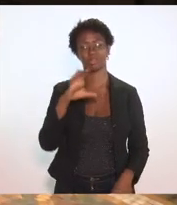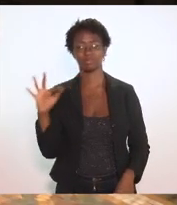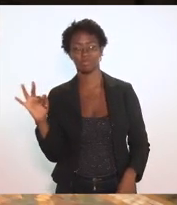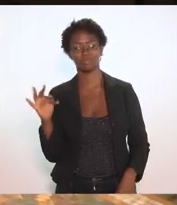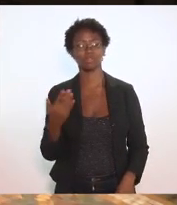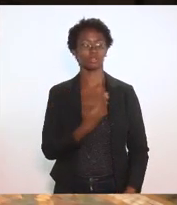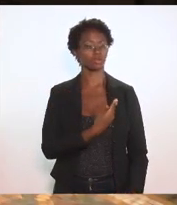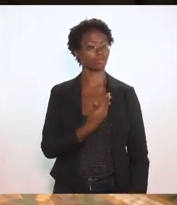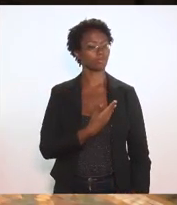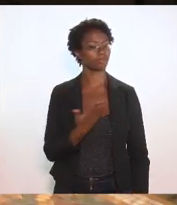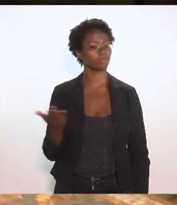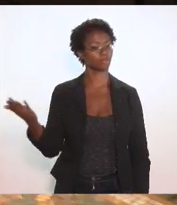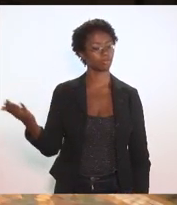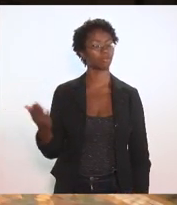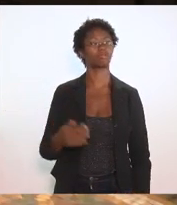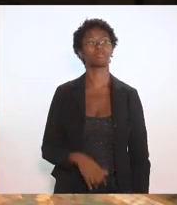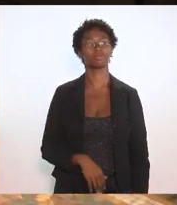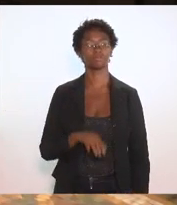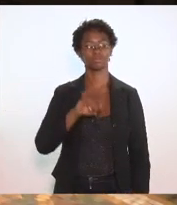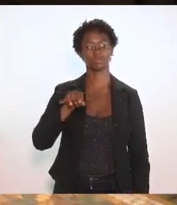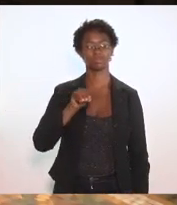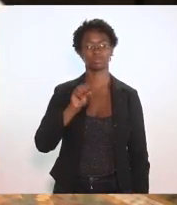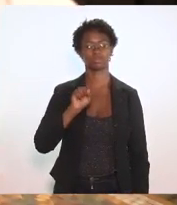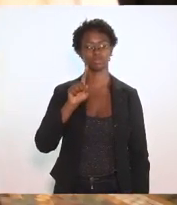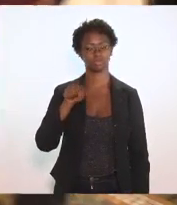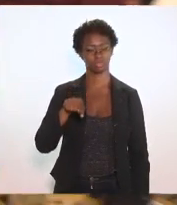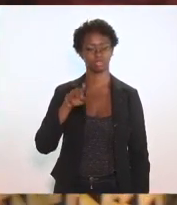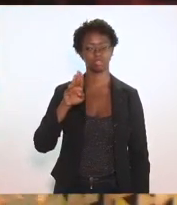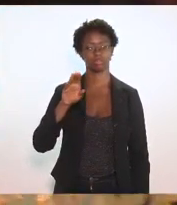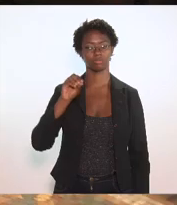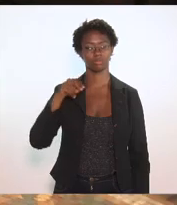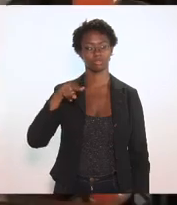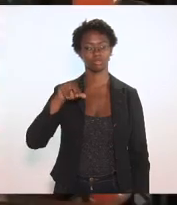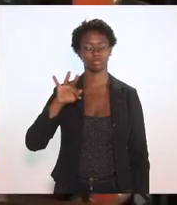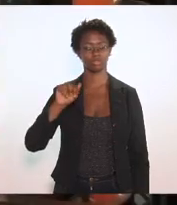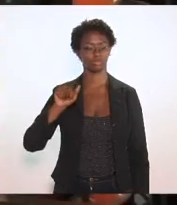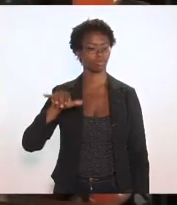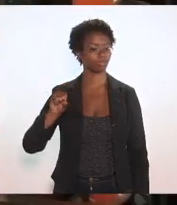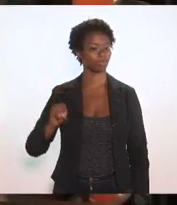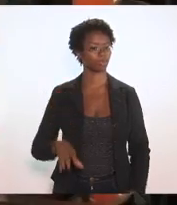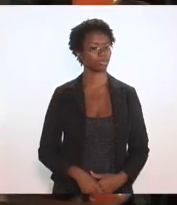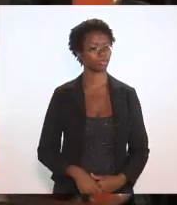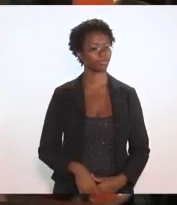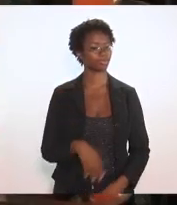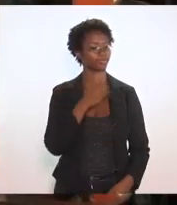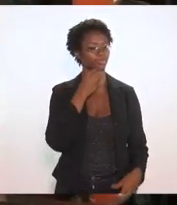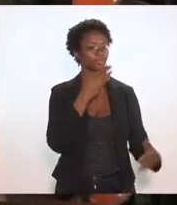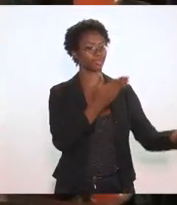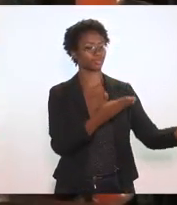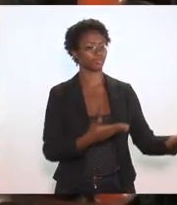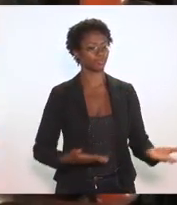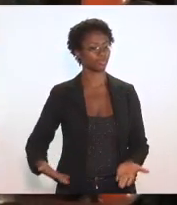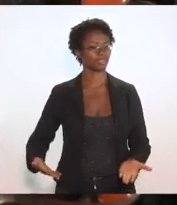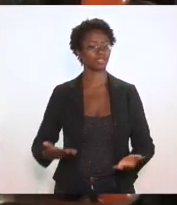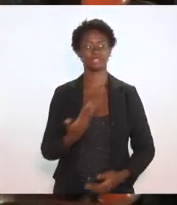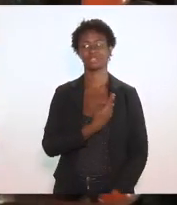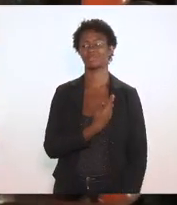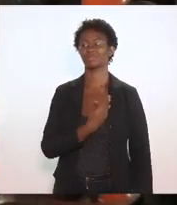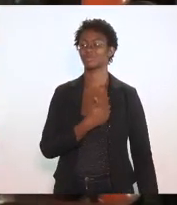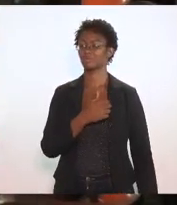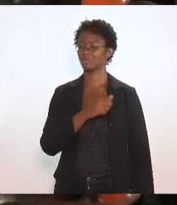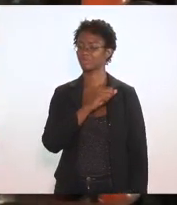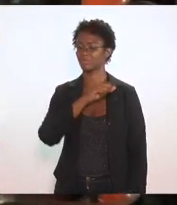nosso queridíssimo companheiro José Bonifácio. Seja bem-vindo, nosso amigo prefeito